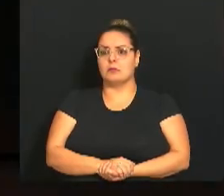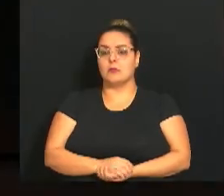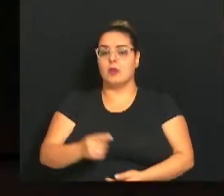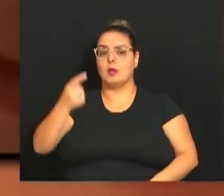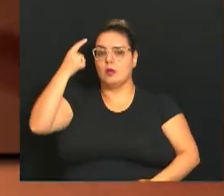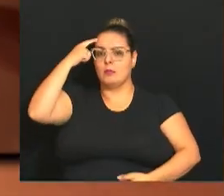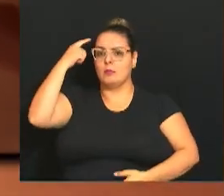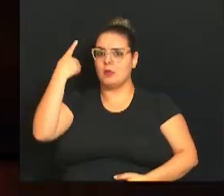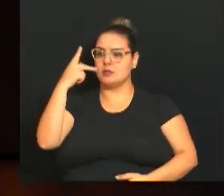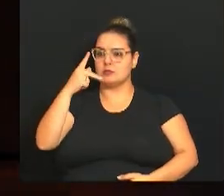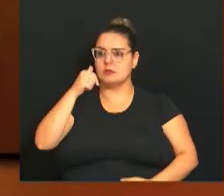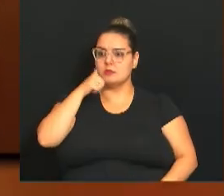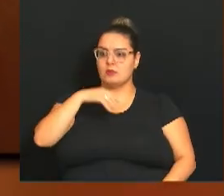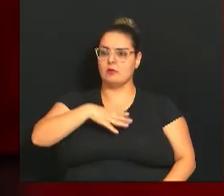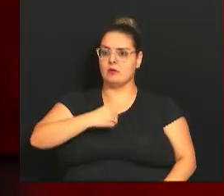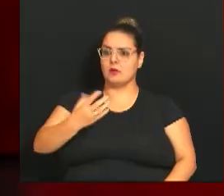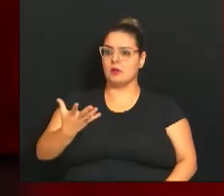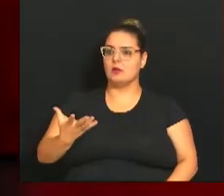filha.